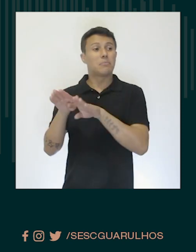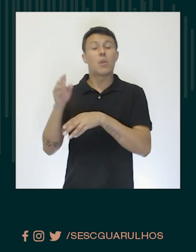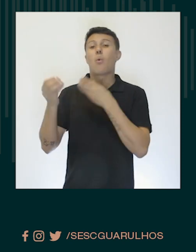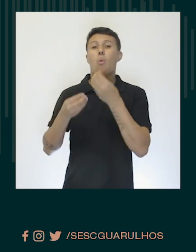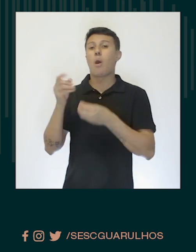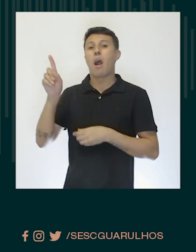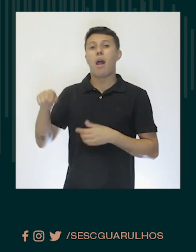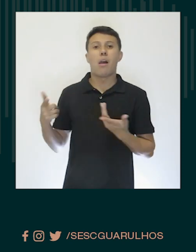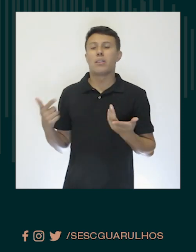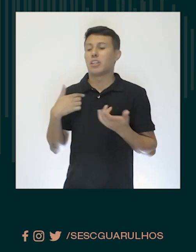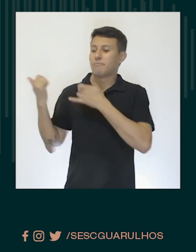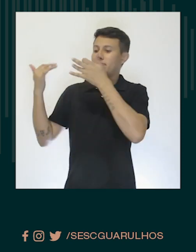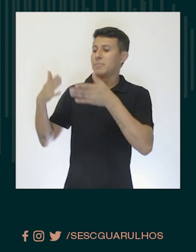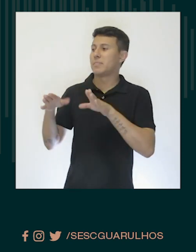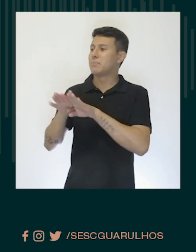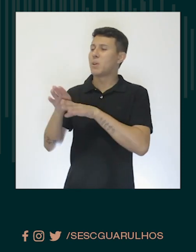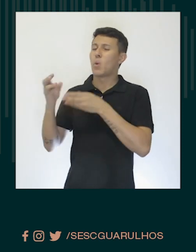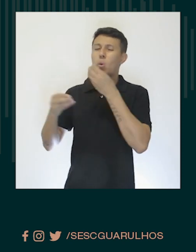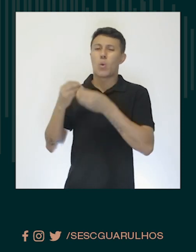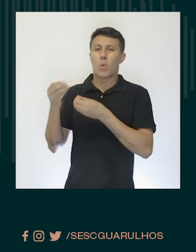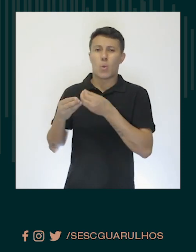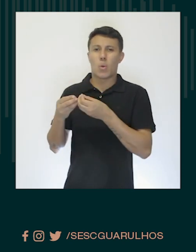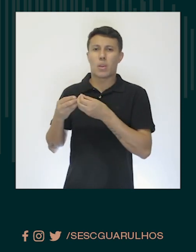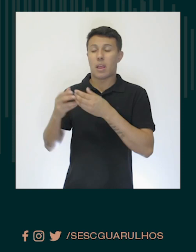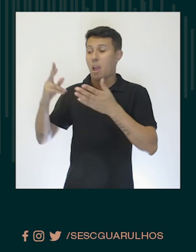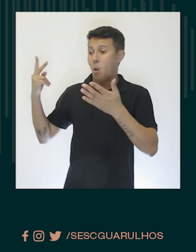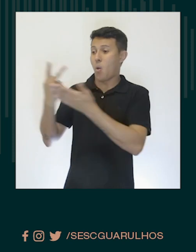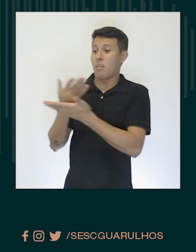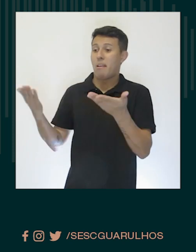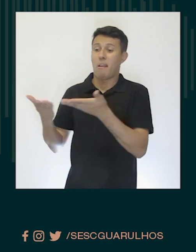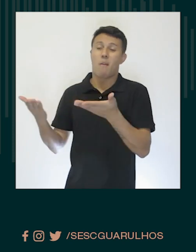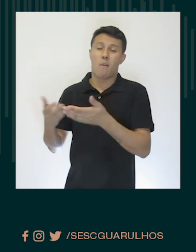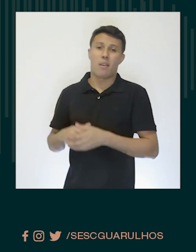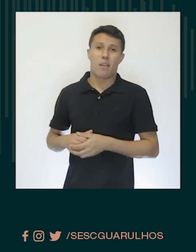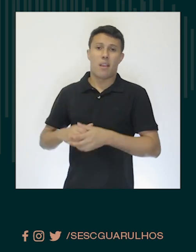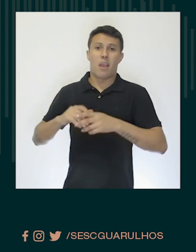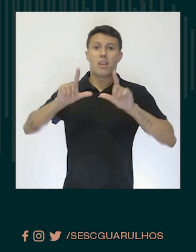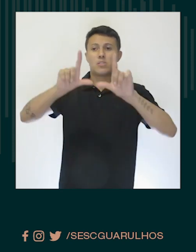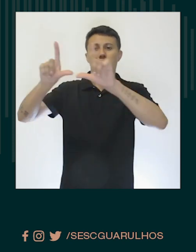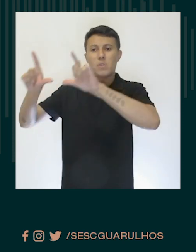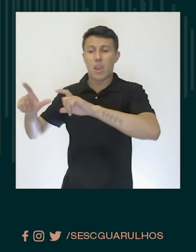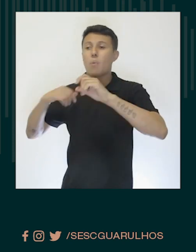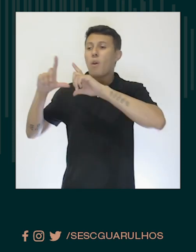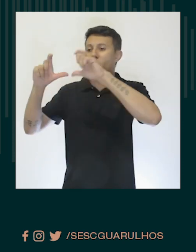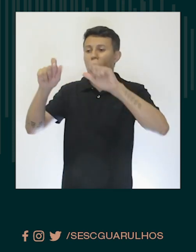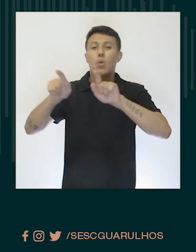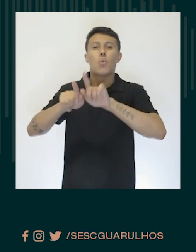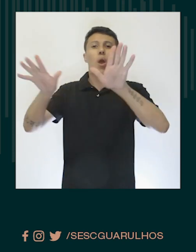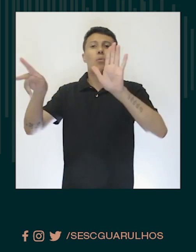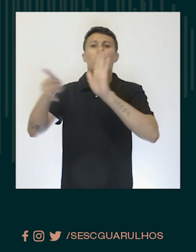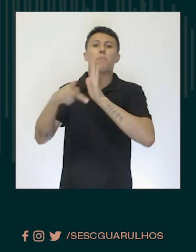também, como eu já disse. Como está acontecendo, né, essa exposição das fotógrafas guarulhenses de forma